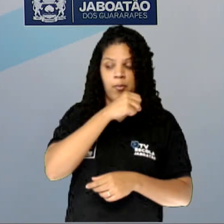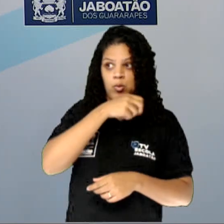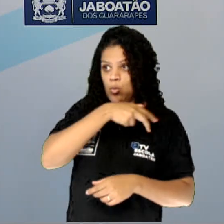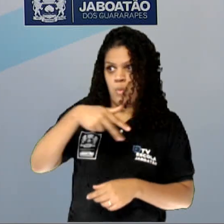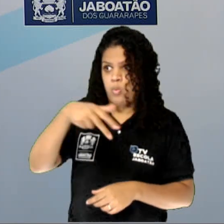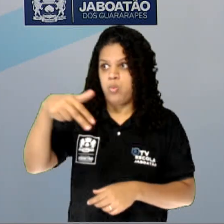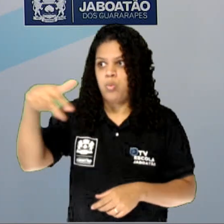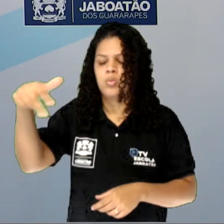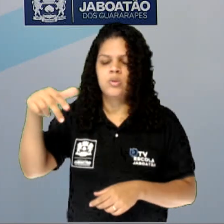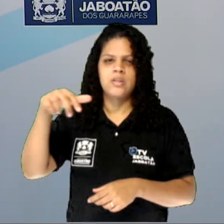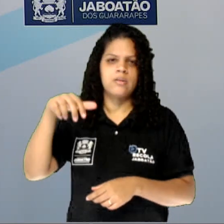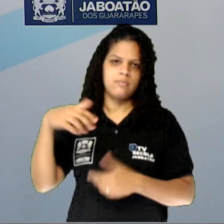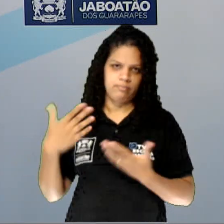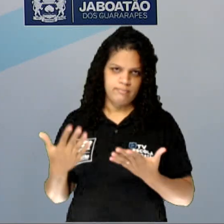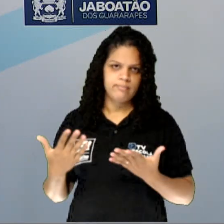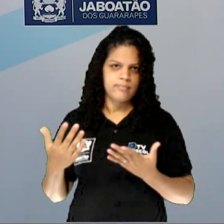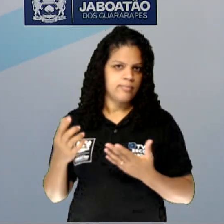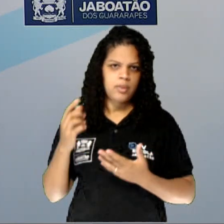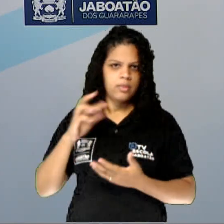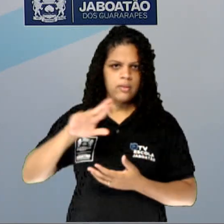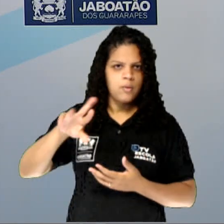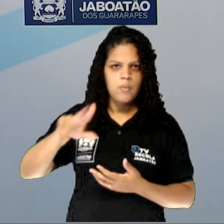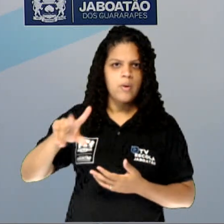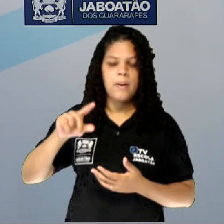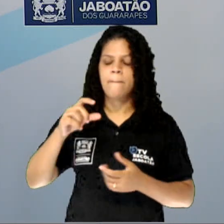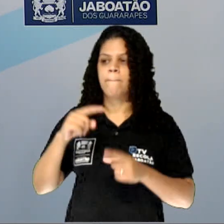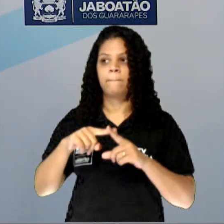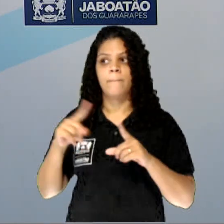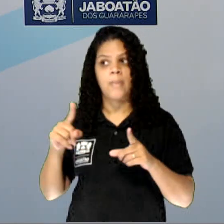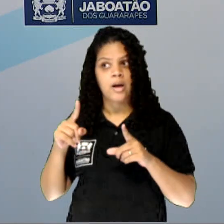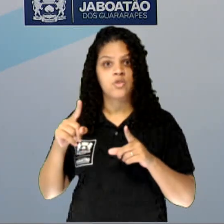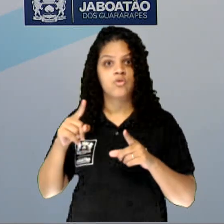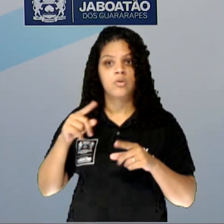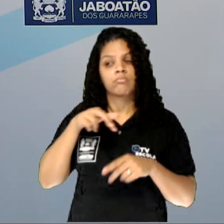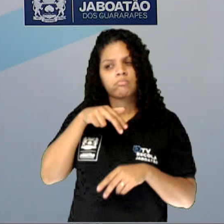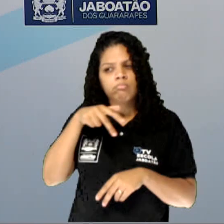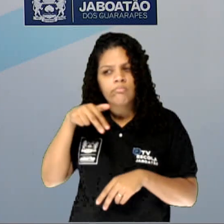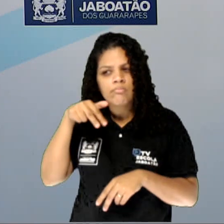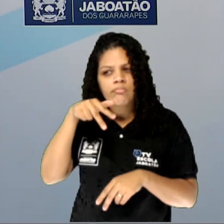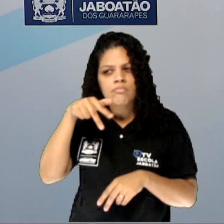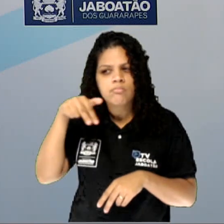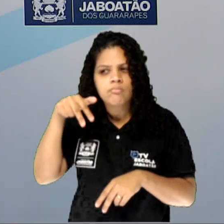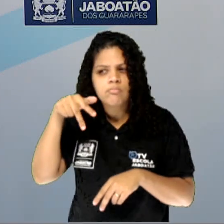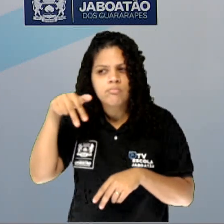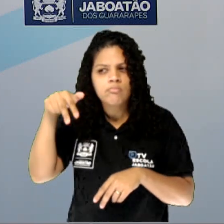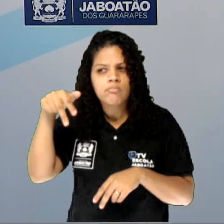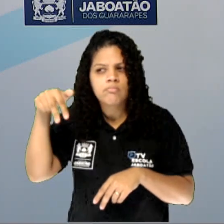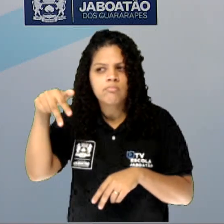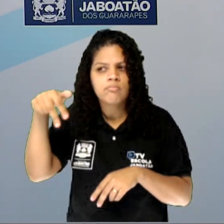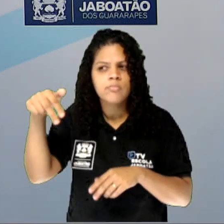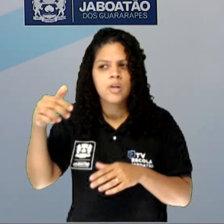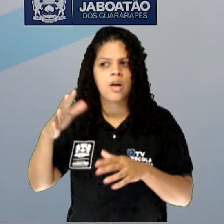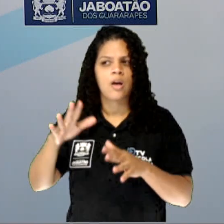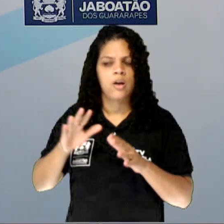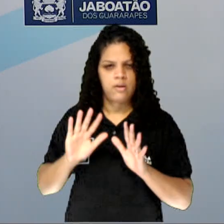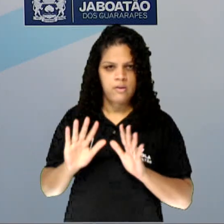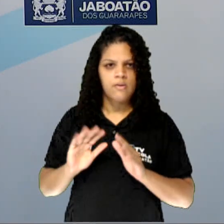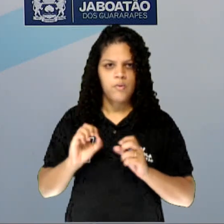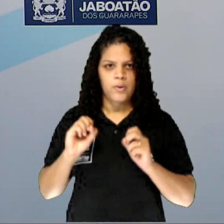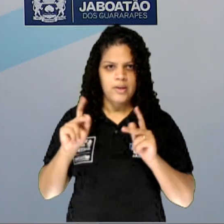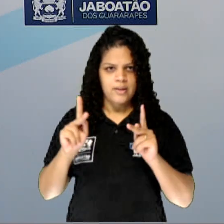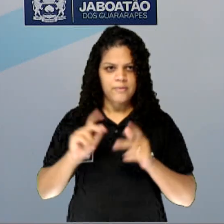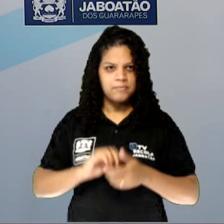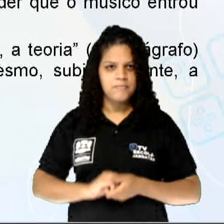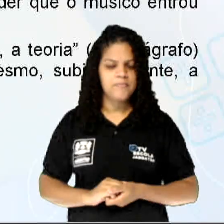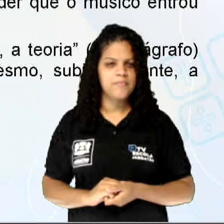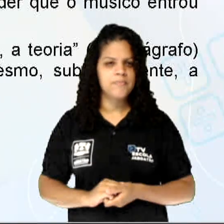se esgueirado. Ele teria entrado abruptamente, teria irrompido o jardim zoológico. E não é o caso aqui, tranquilo? Vamos